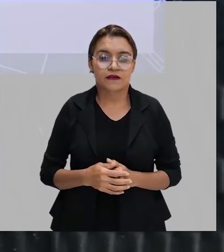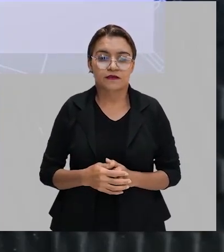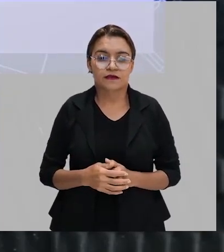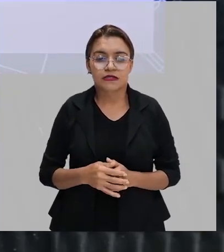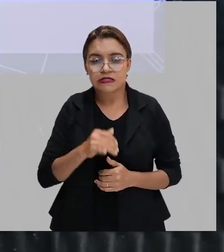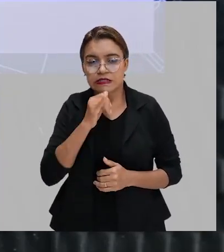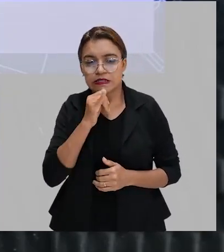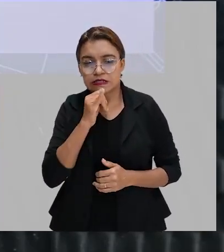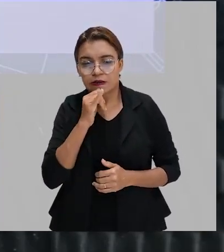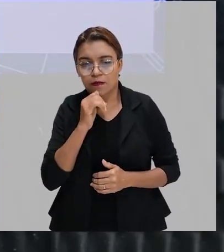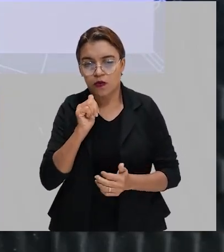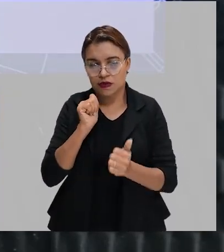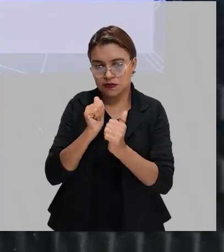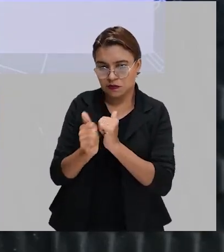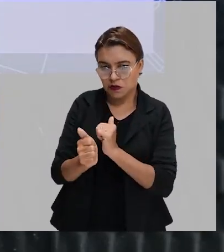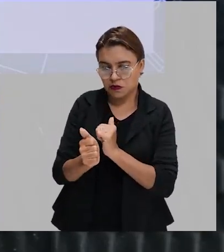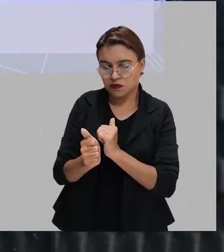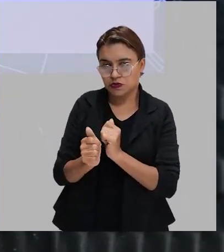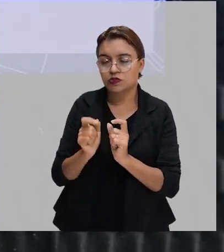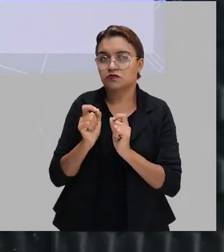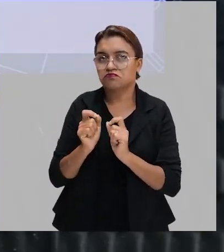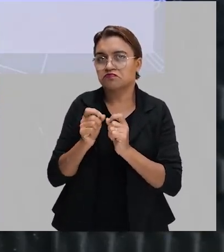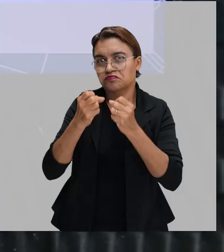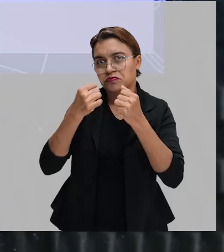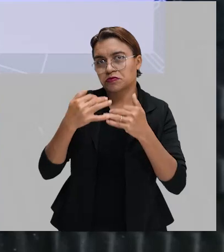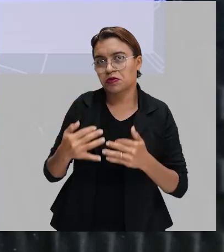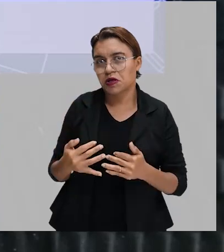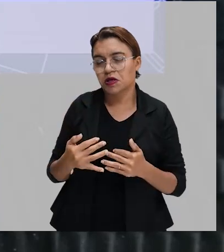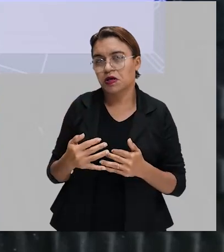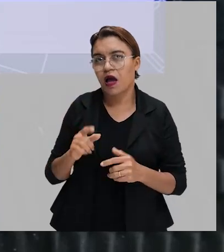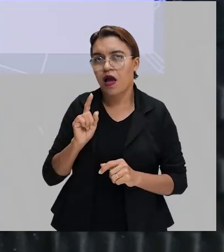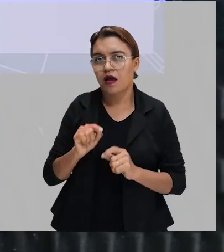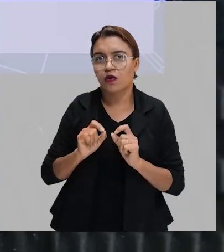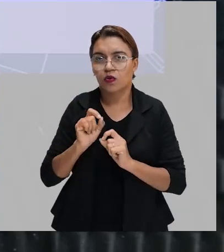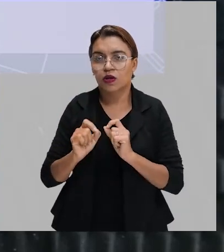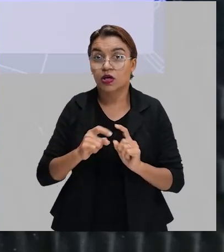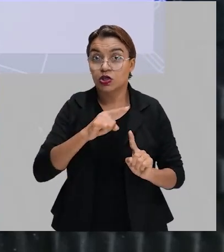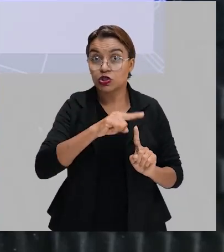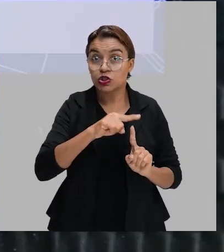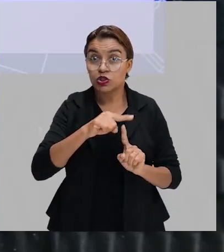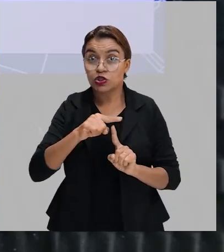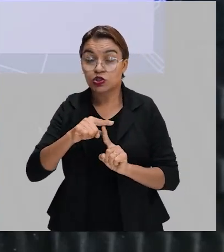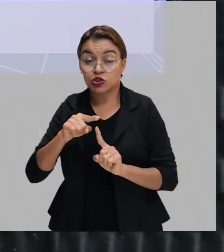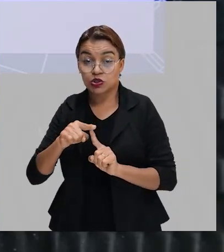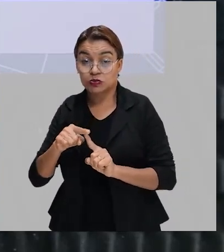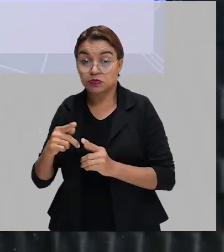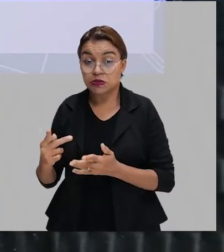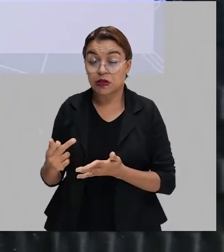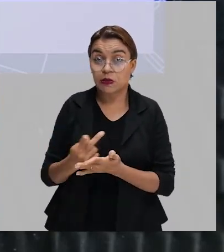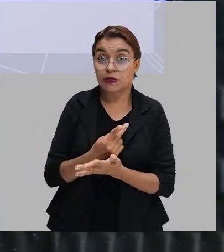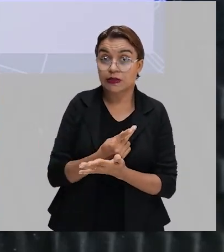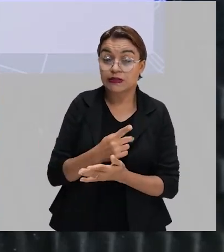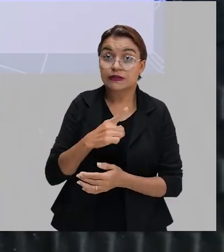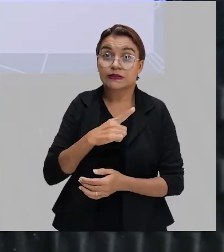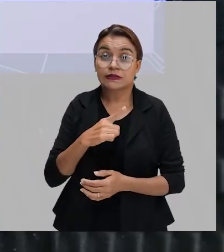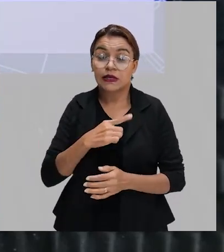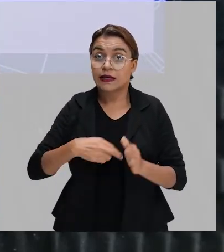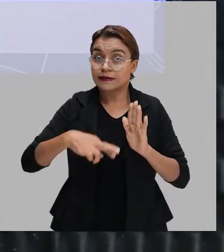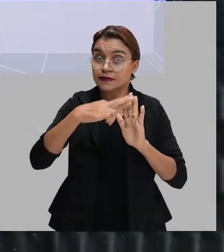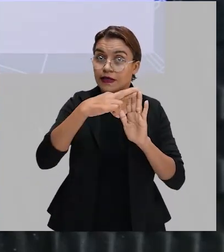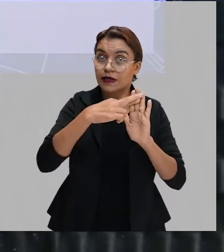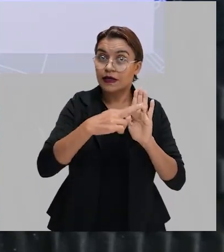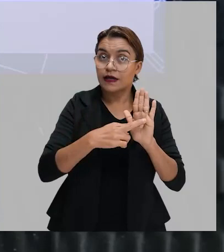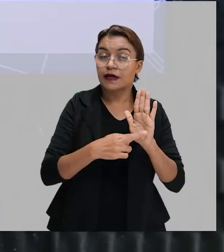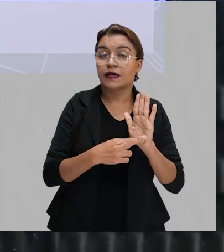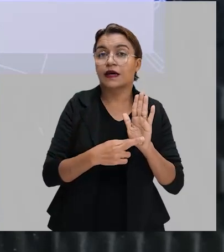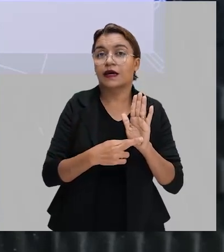vou definir esporte como são modalidades que acontecem ali, que existem suas regras,